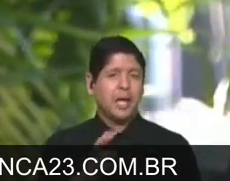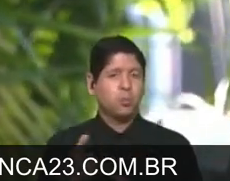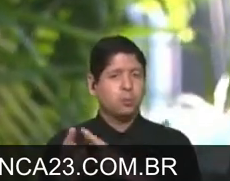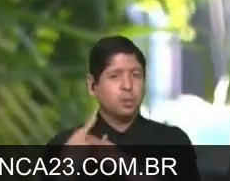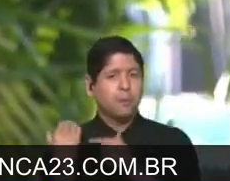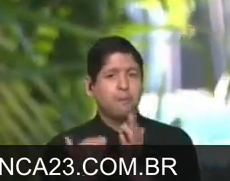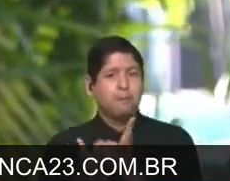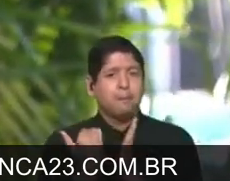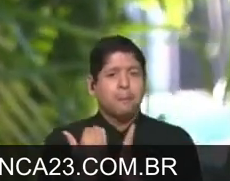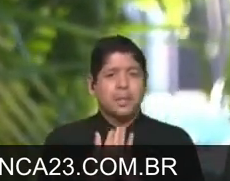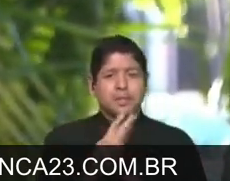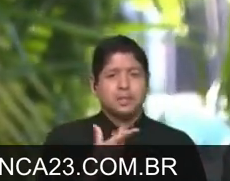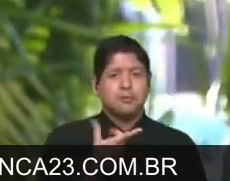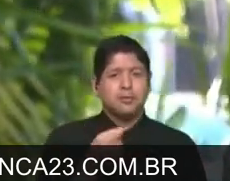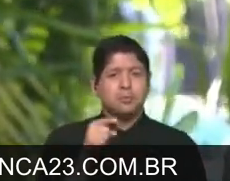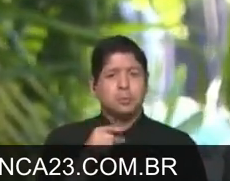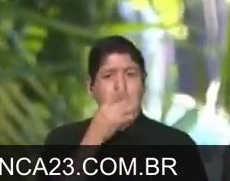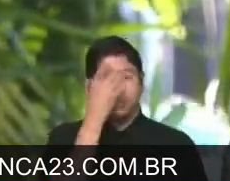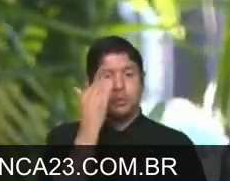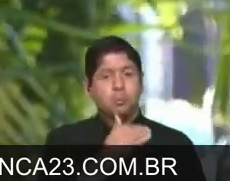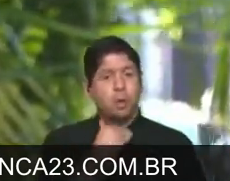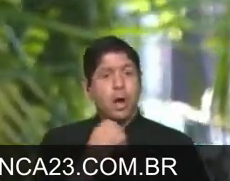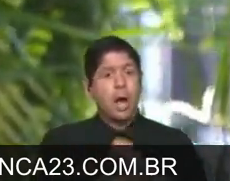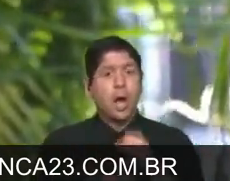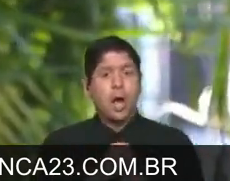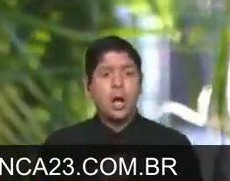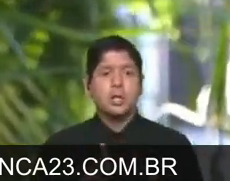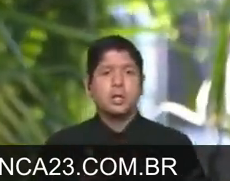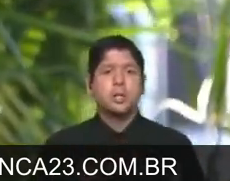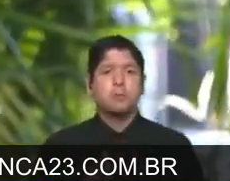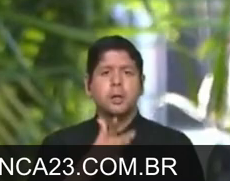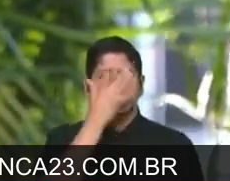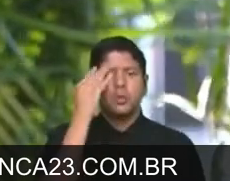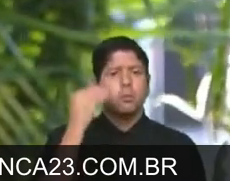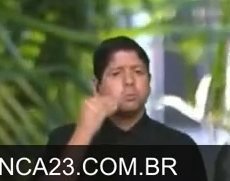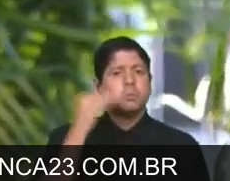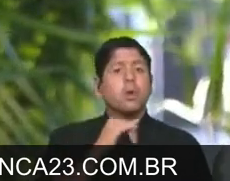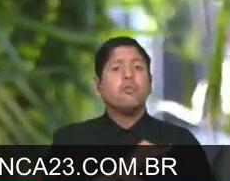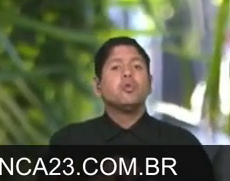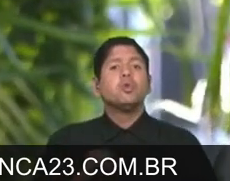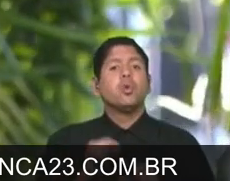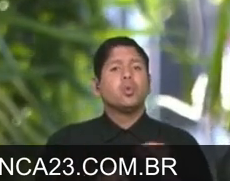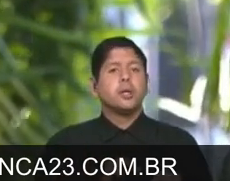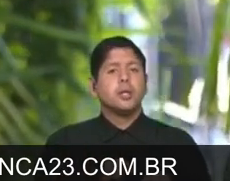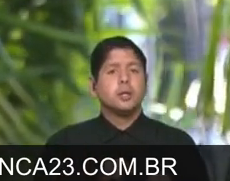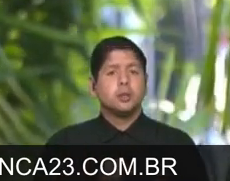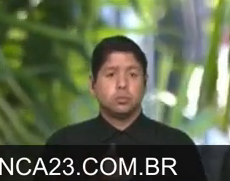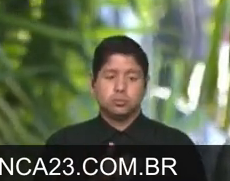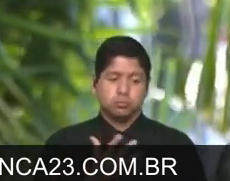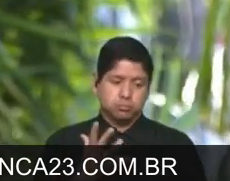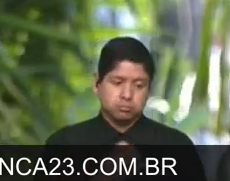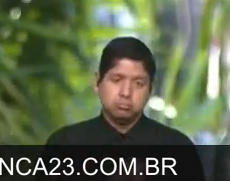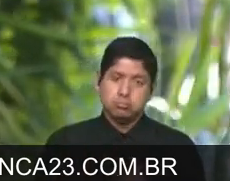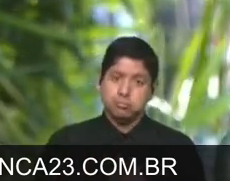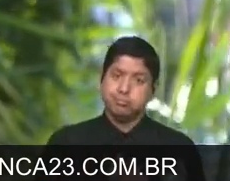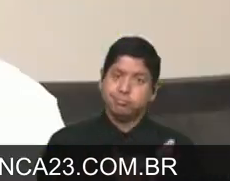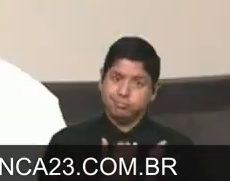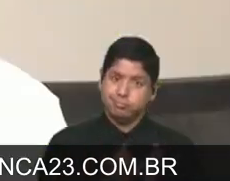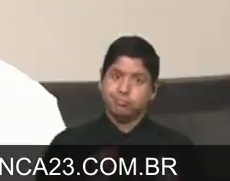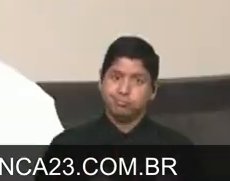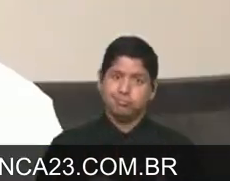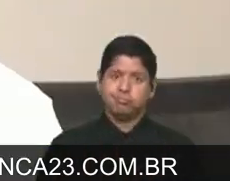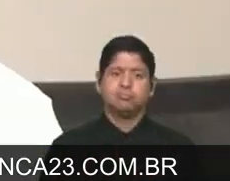de 320 mil mortes por ano. Mas especialistas alertam, o número pode ser bem maior.